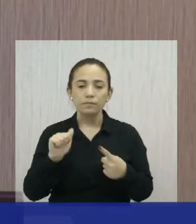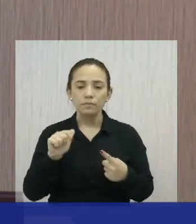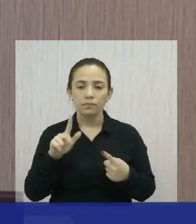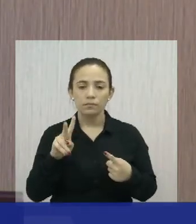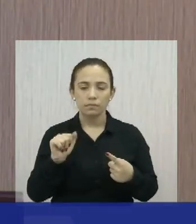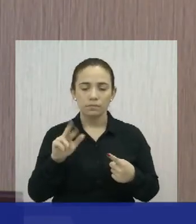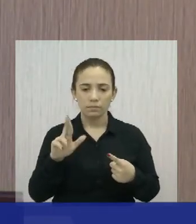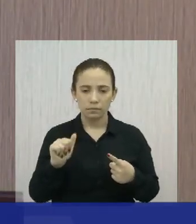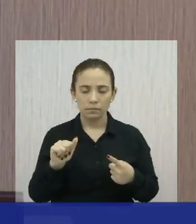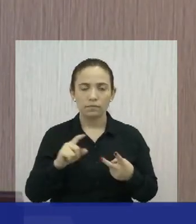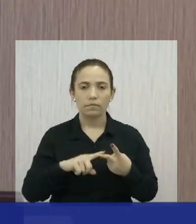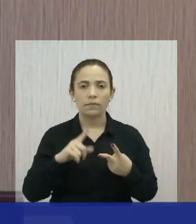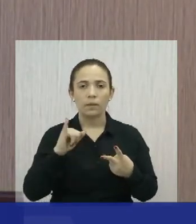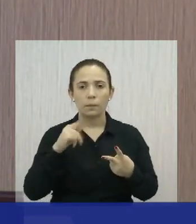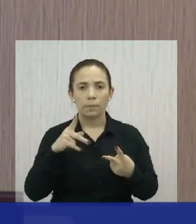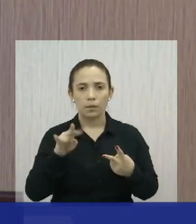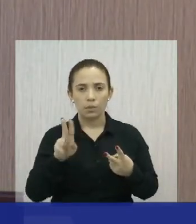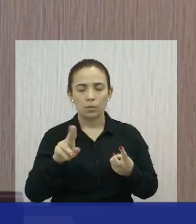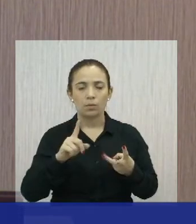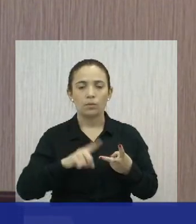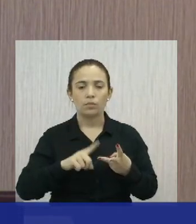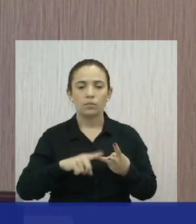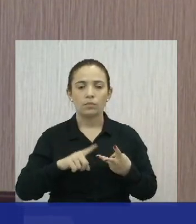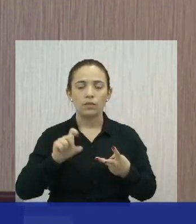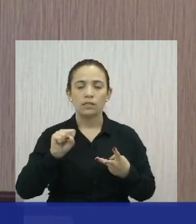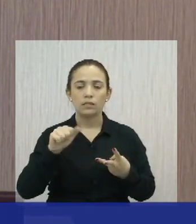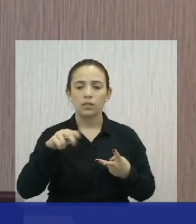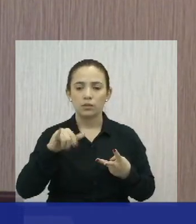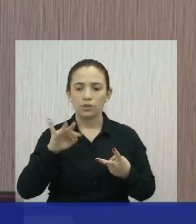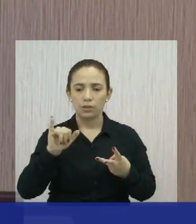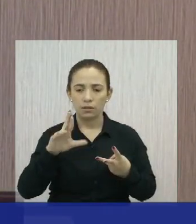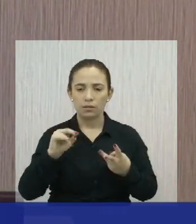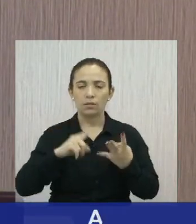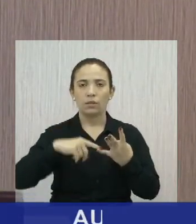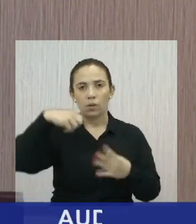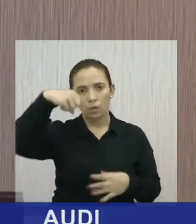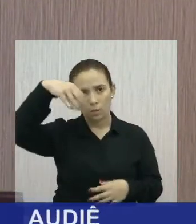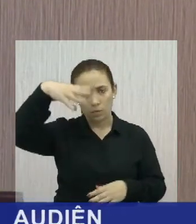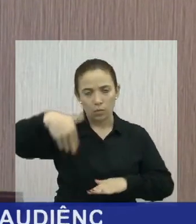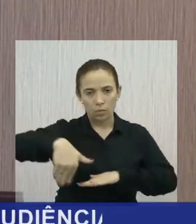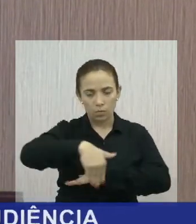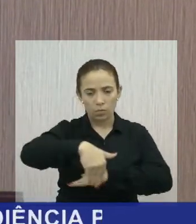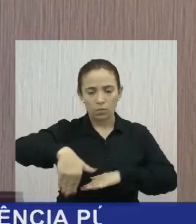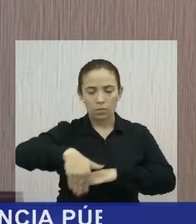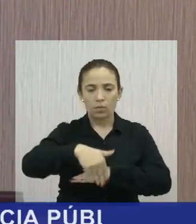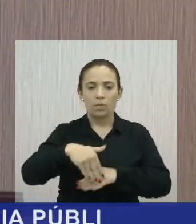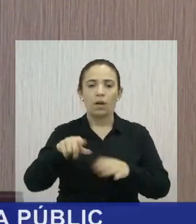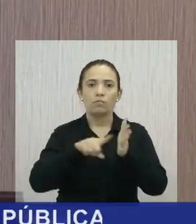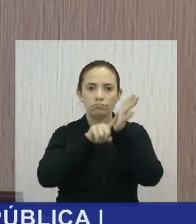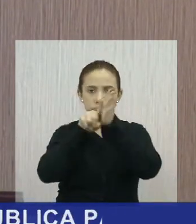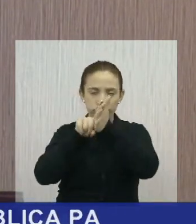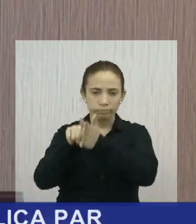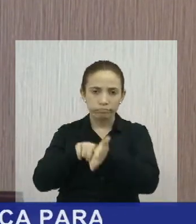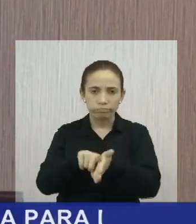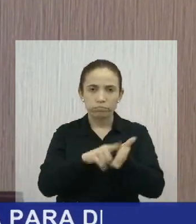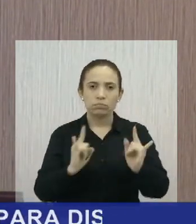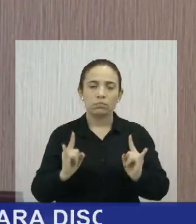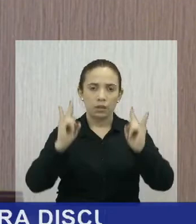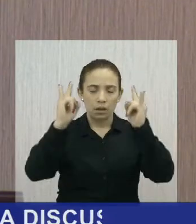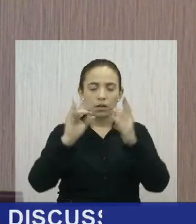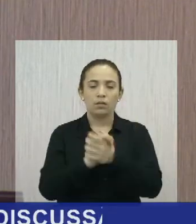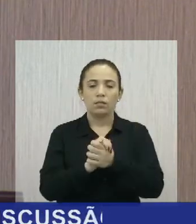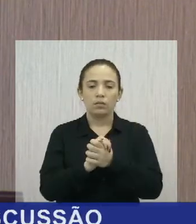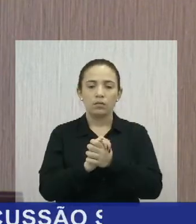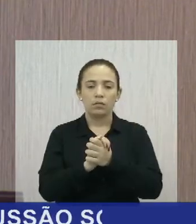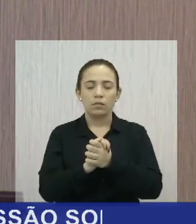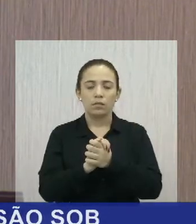funcionamento, IPTU, registro sanitário, iluminação pública, inspeção predial, o